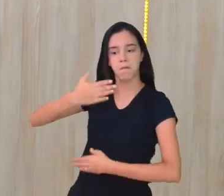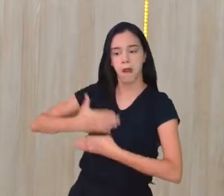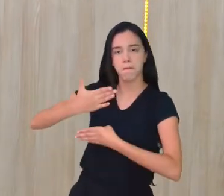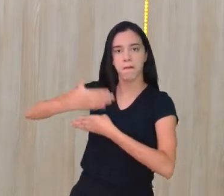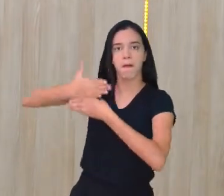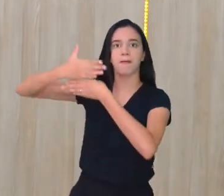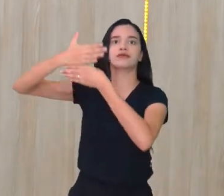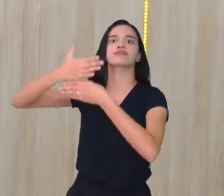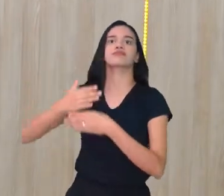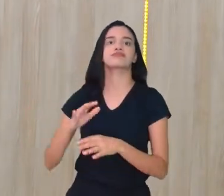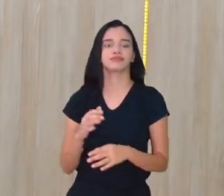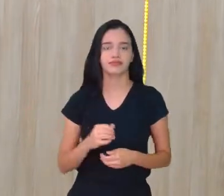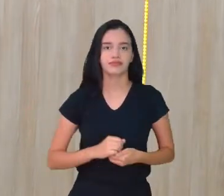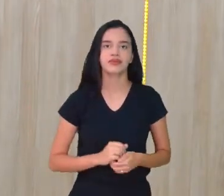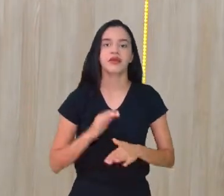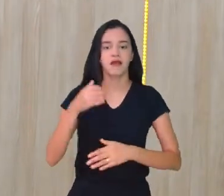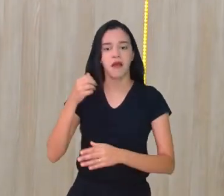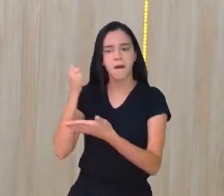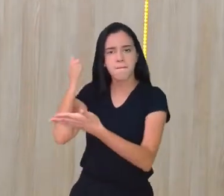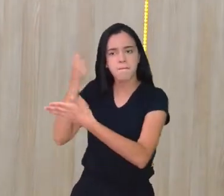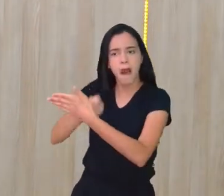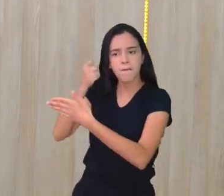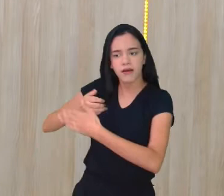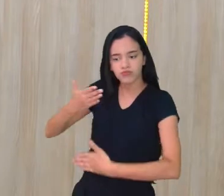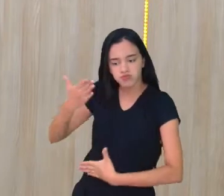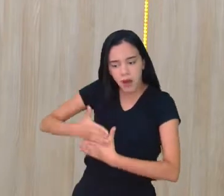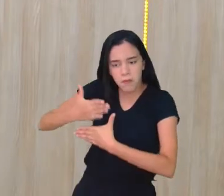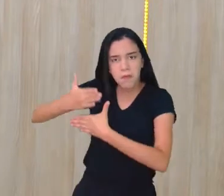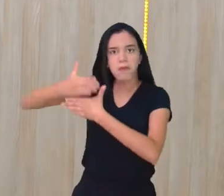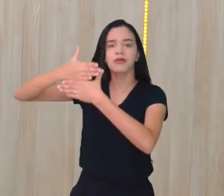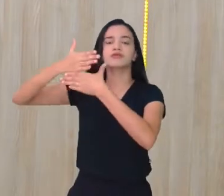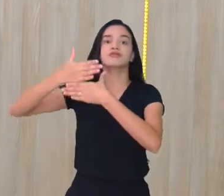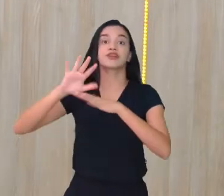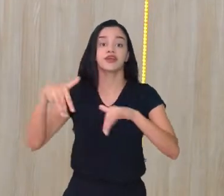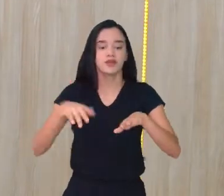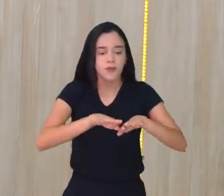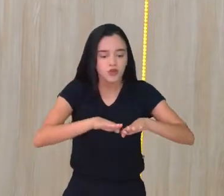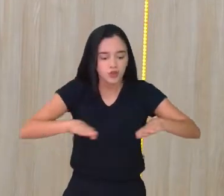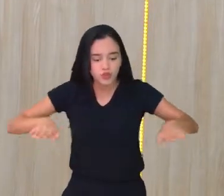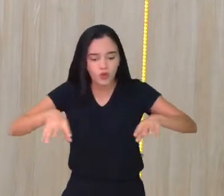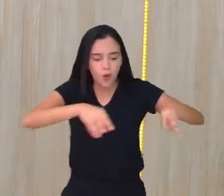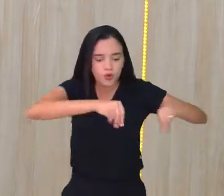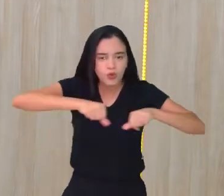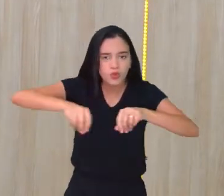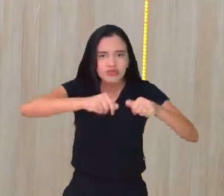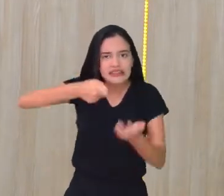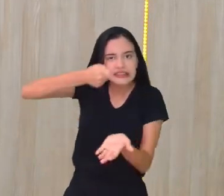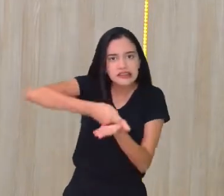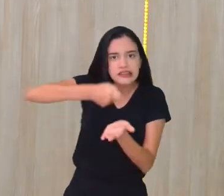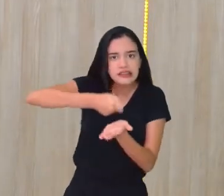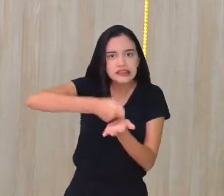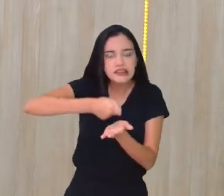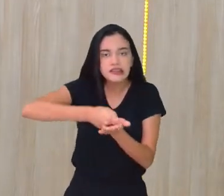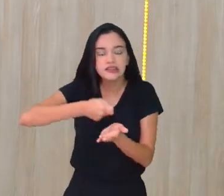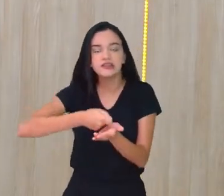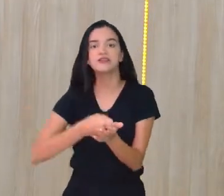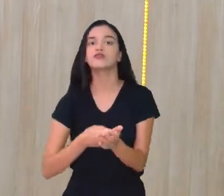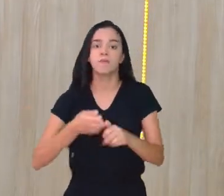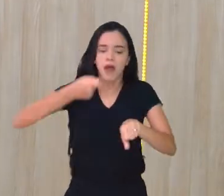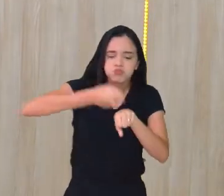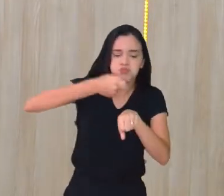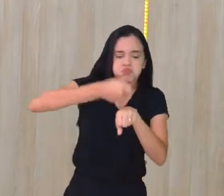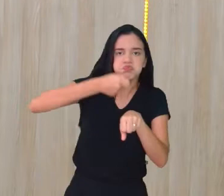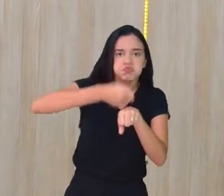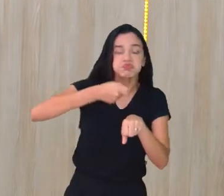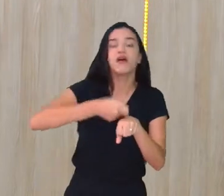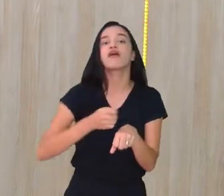Vai estar lá batendo estacas, pá, para pegar lá o subsolo, aquele solo mais rígido, né? Para dar firmeza. Então, ou